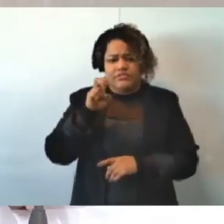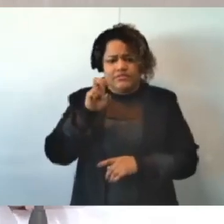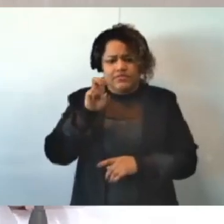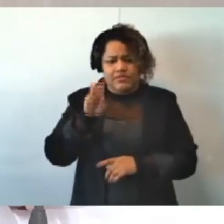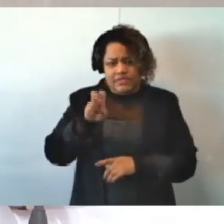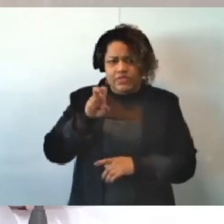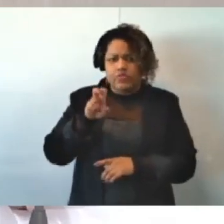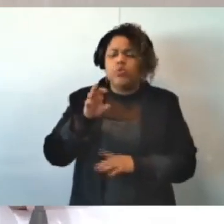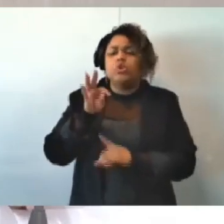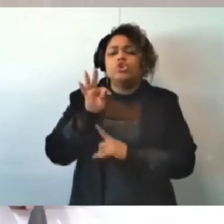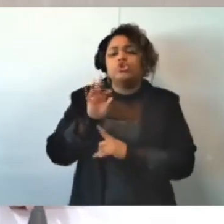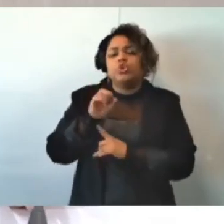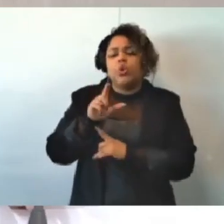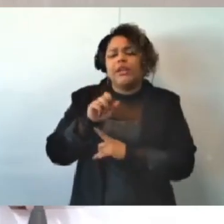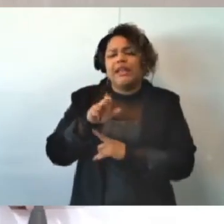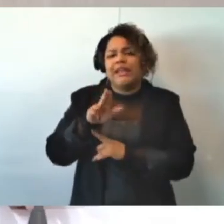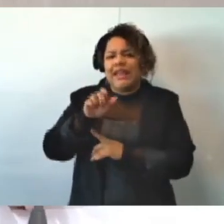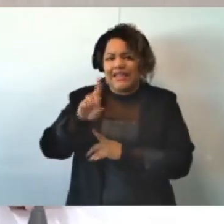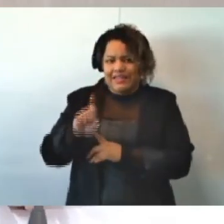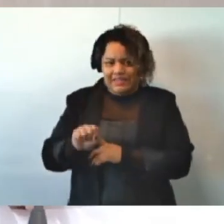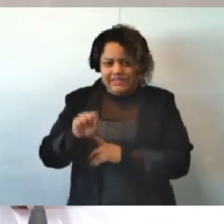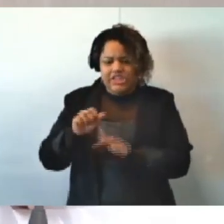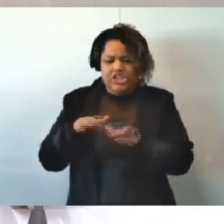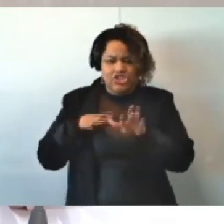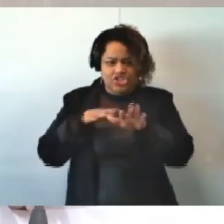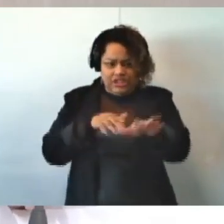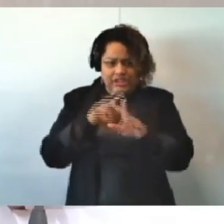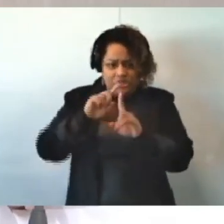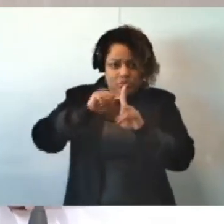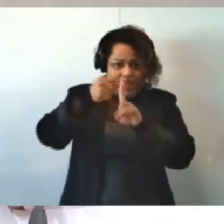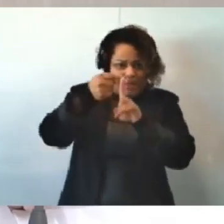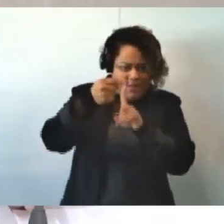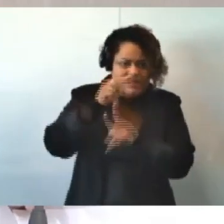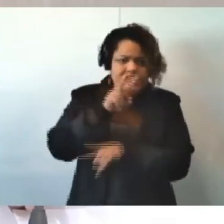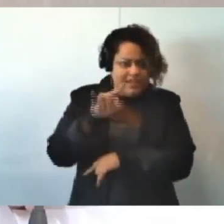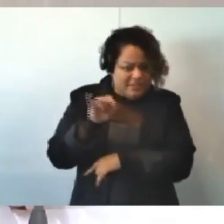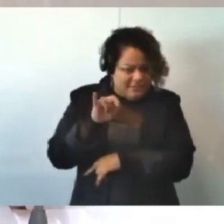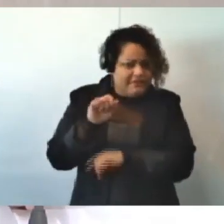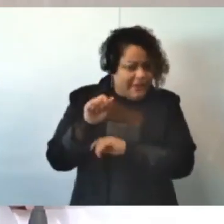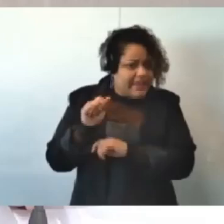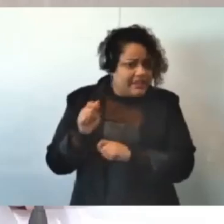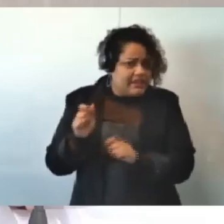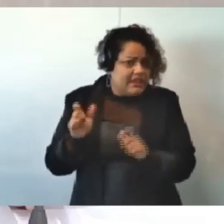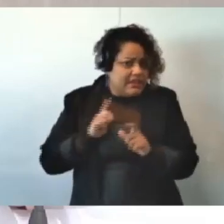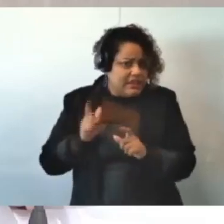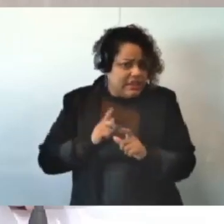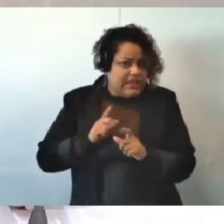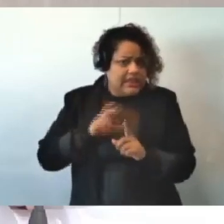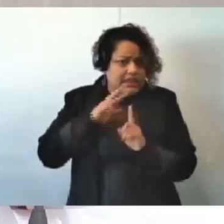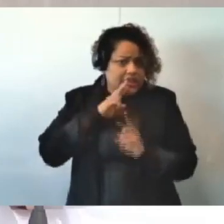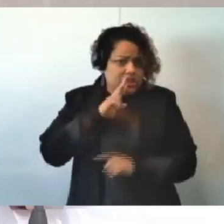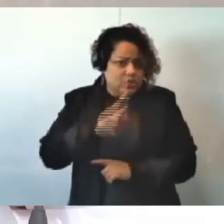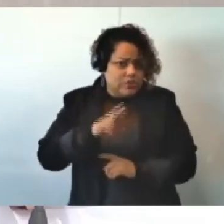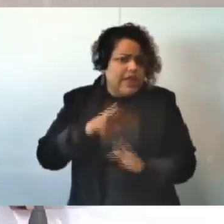fazer alguma diferença no trânsito? No meio de mais de 12 instituições de ensino, a maioria voltadas